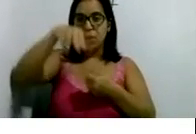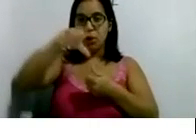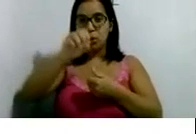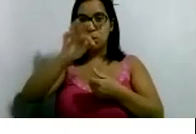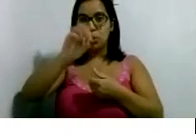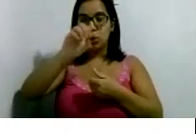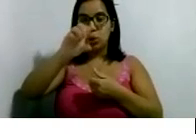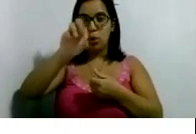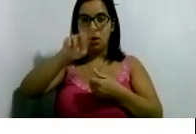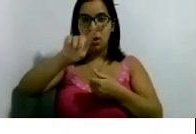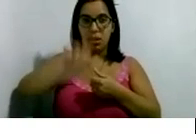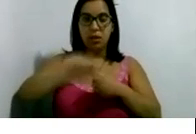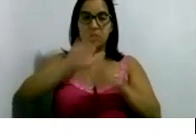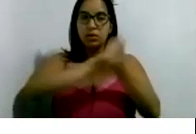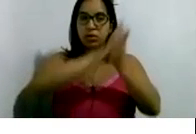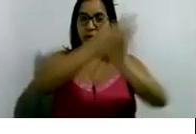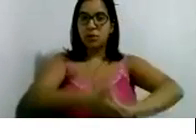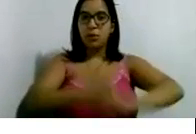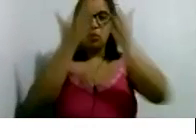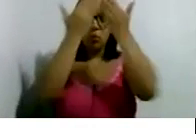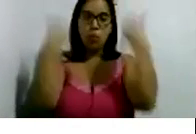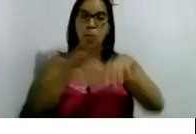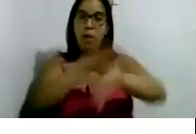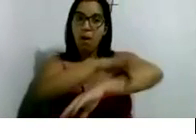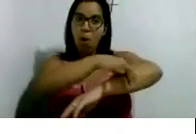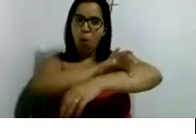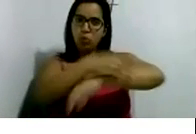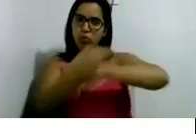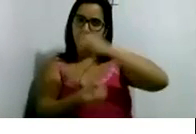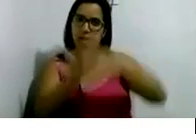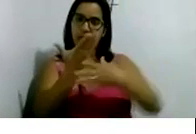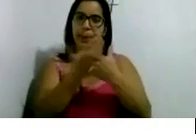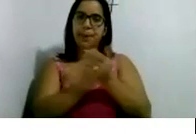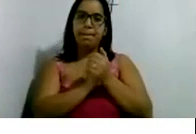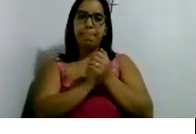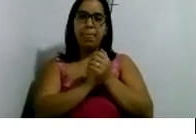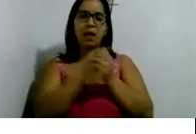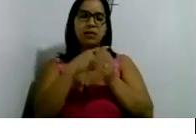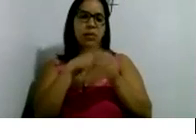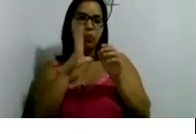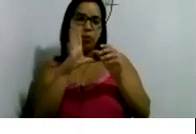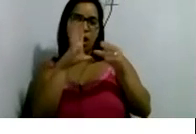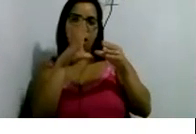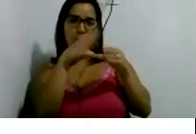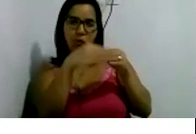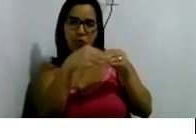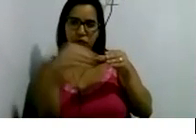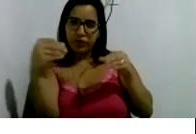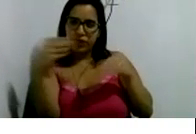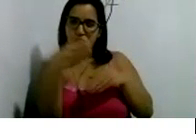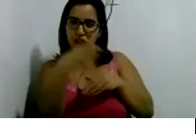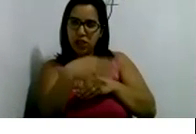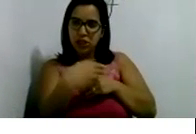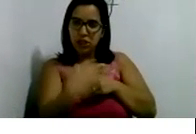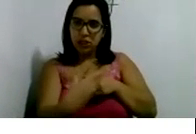desaparecer quando os corpos vertebrais se formarem. E ela tem uma pequena evaginação, que a gente